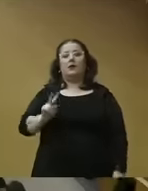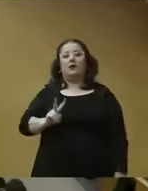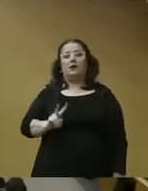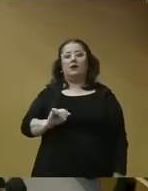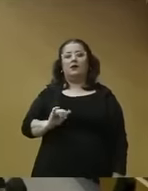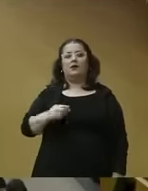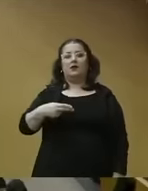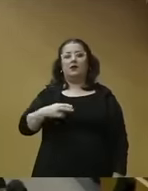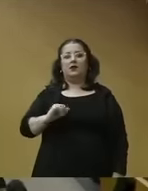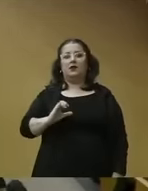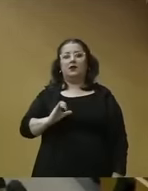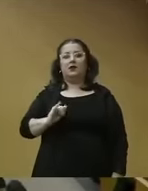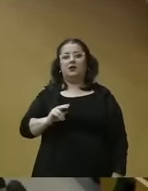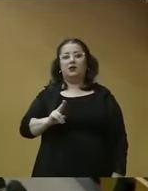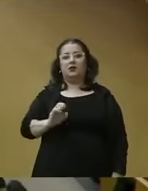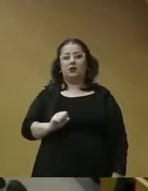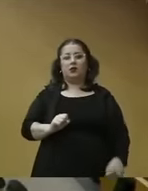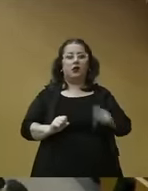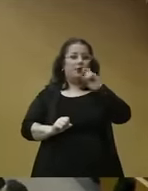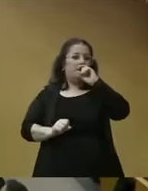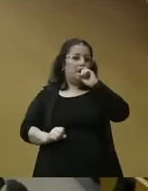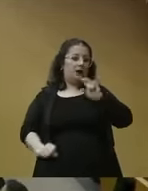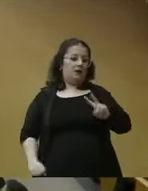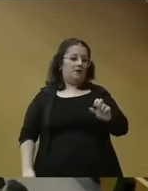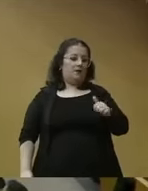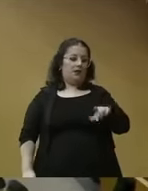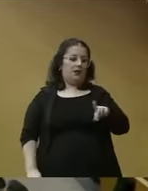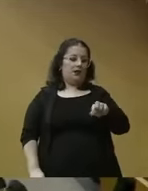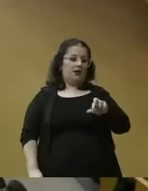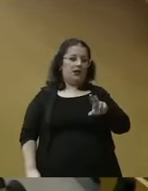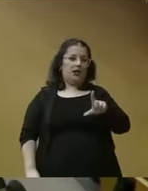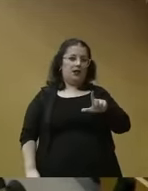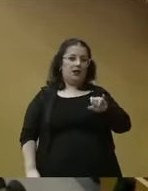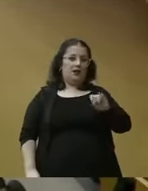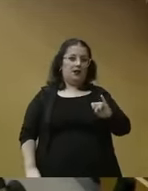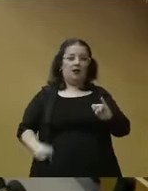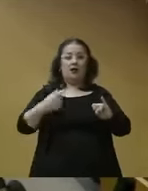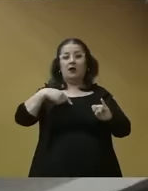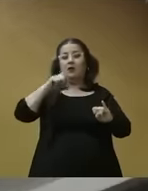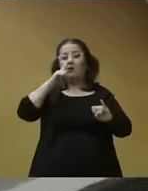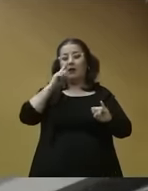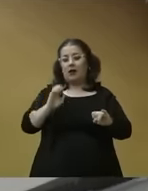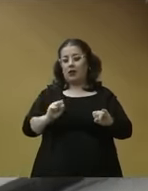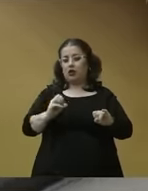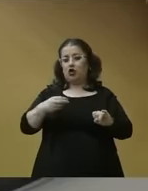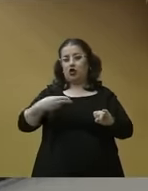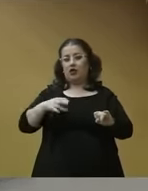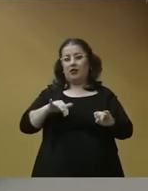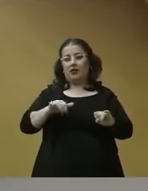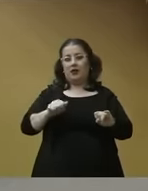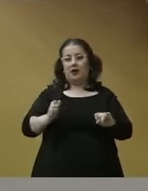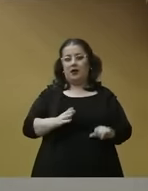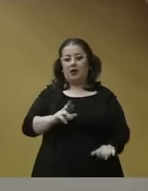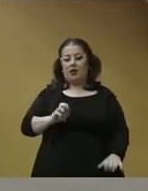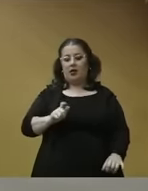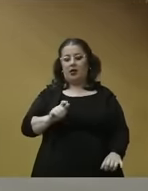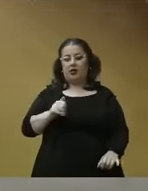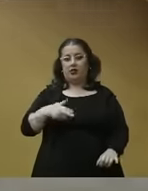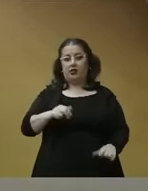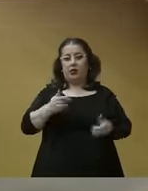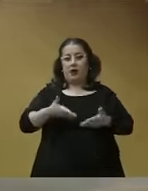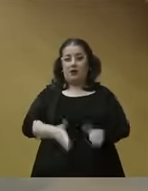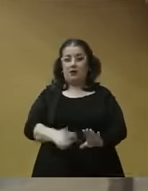Vinícius Silva de Moraes, filho de Vanderlei Alves de Moraes e Sônia Regina Silva de Moraes, natural